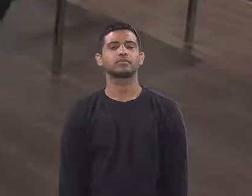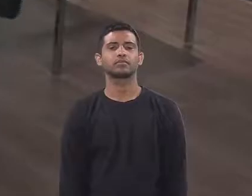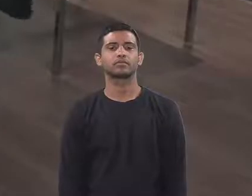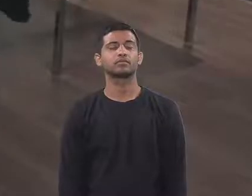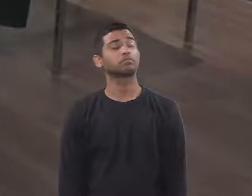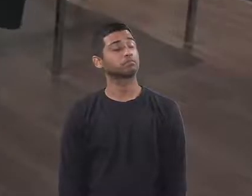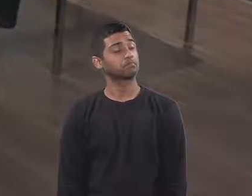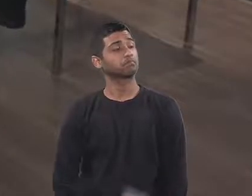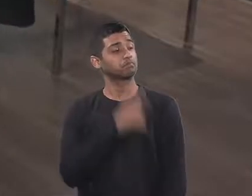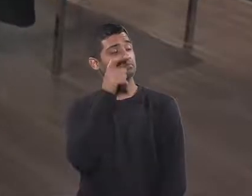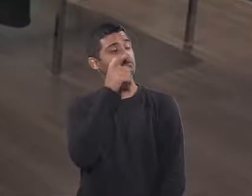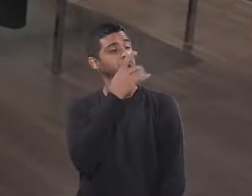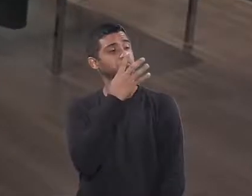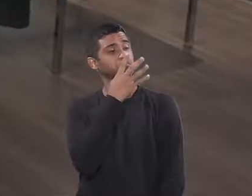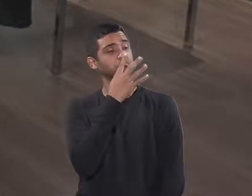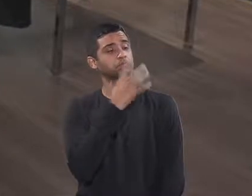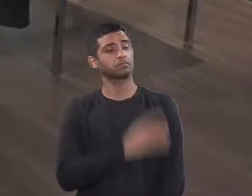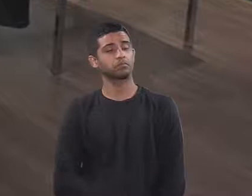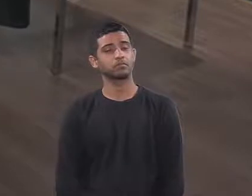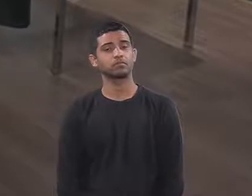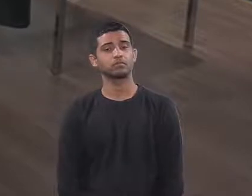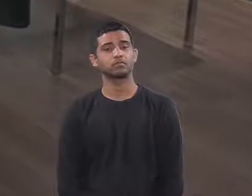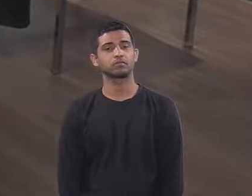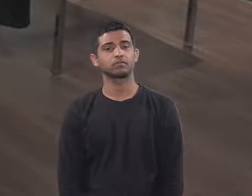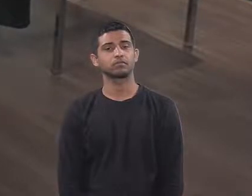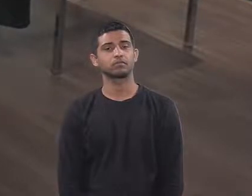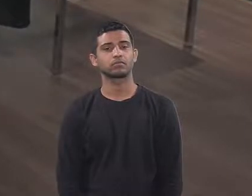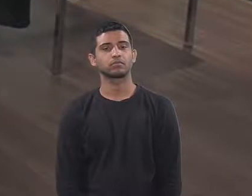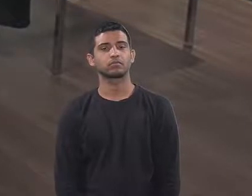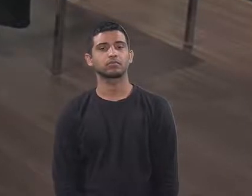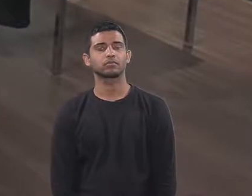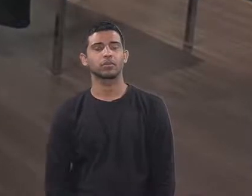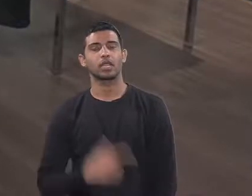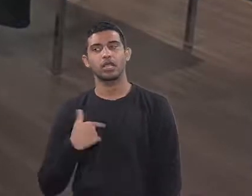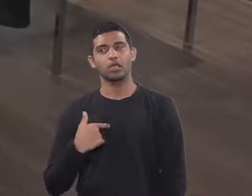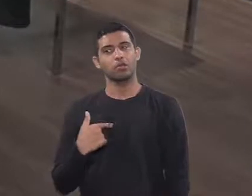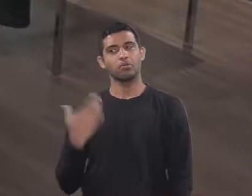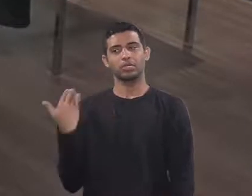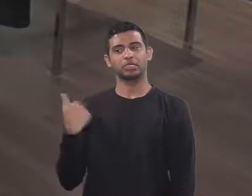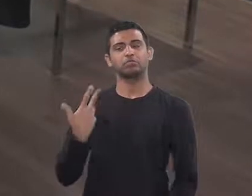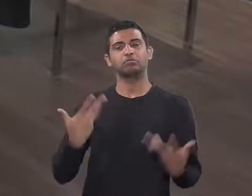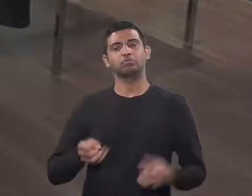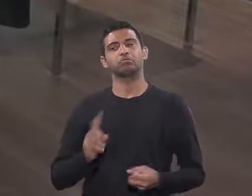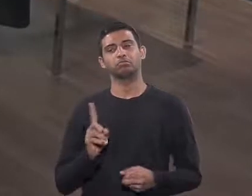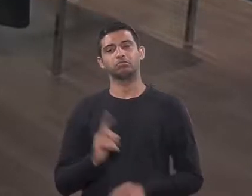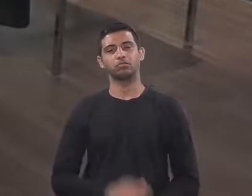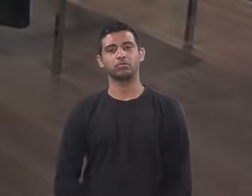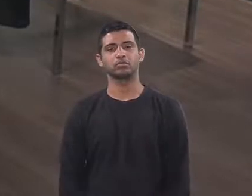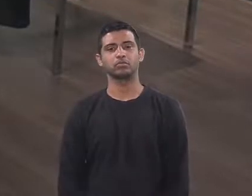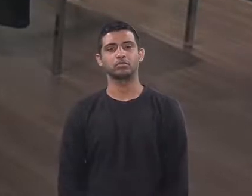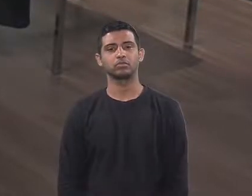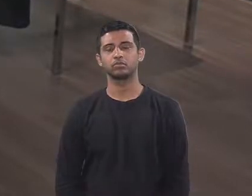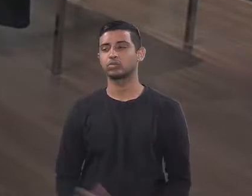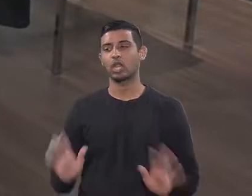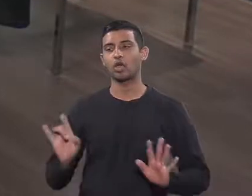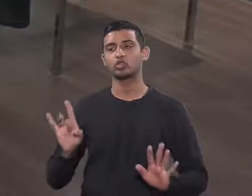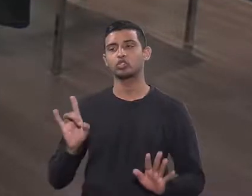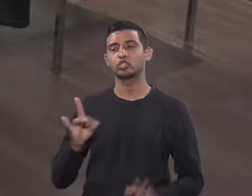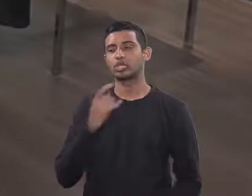que interessante. E aí, eu disciplinas era no contra, geral? inclusive. Não, eles só têm disciplinas